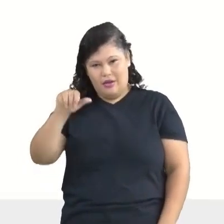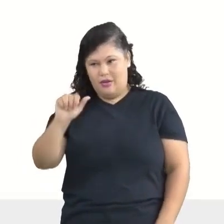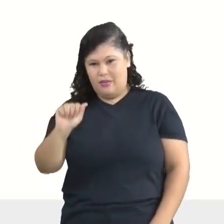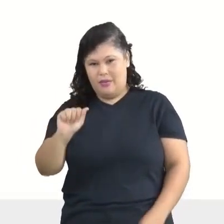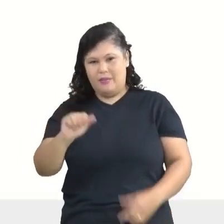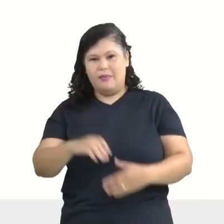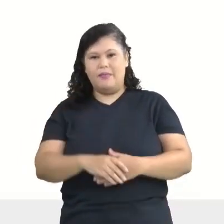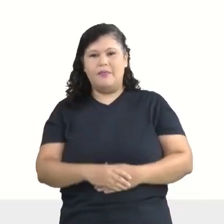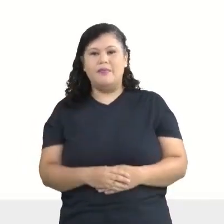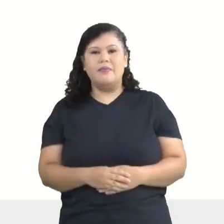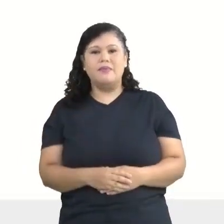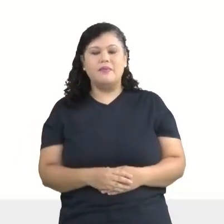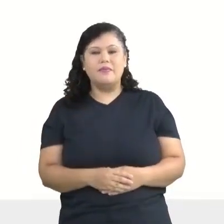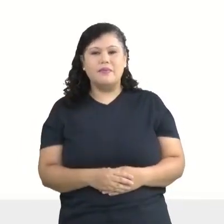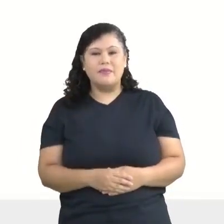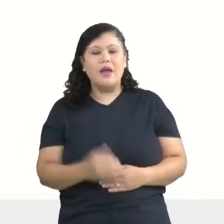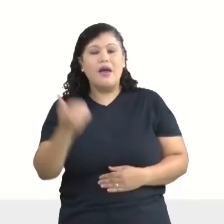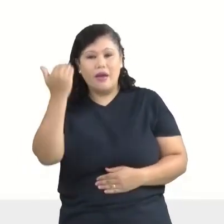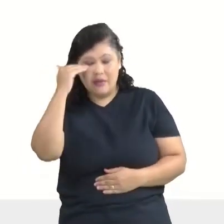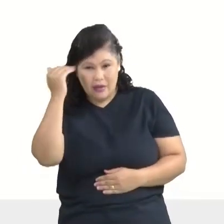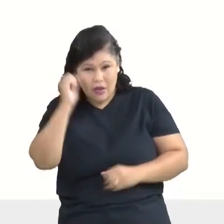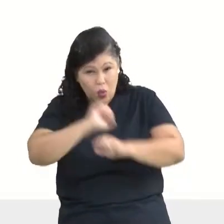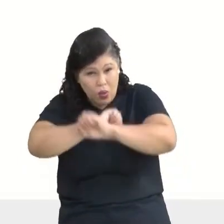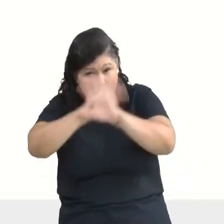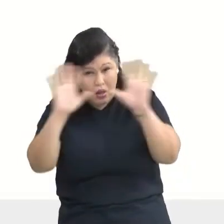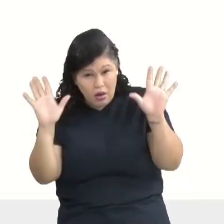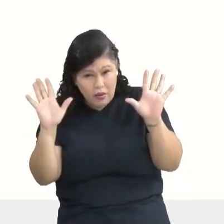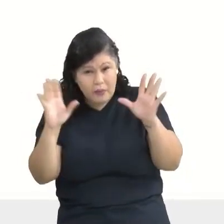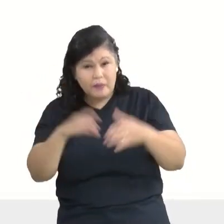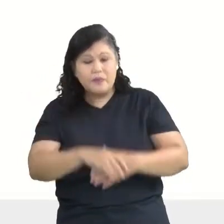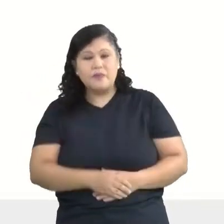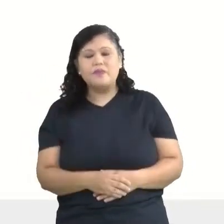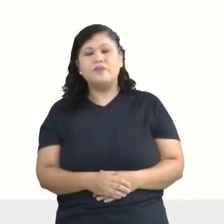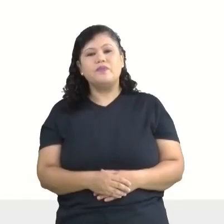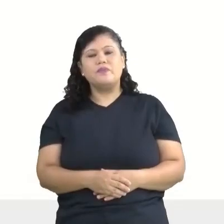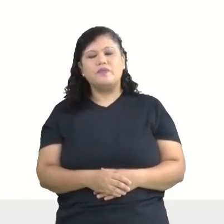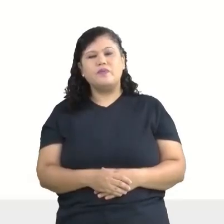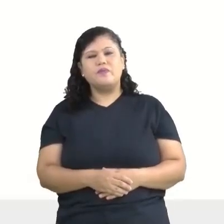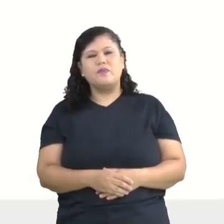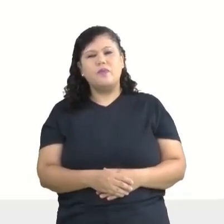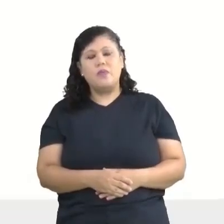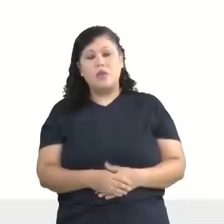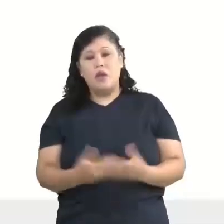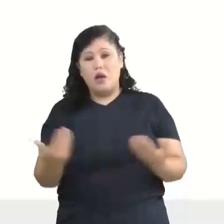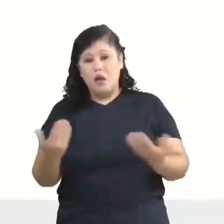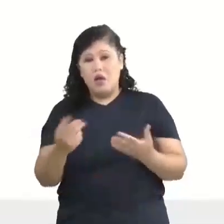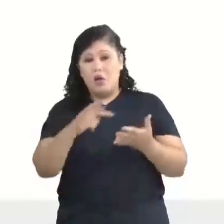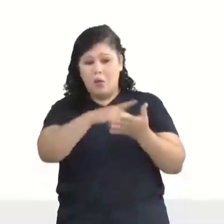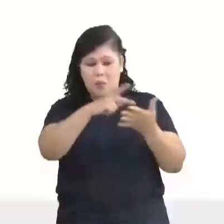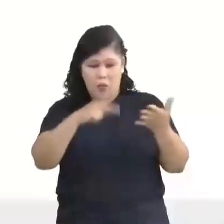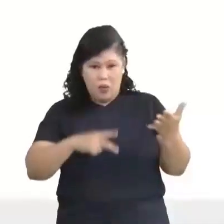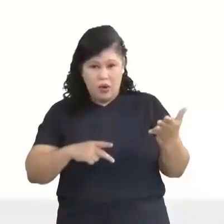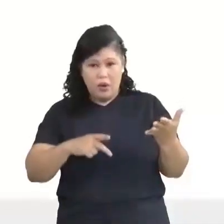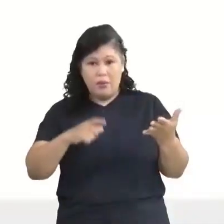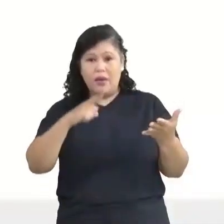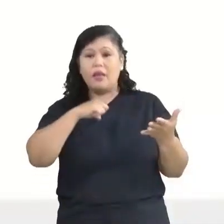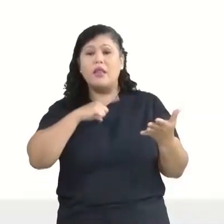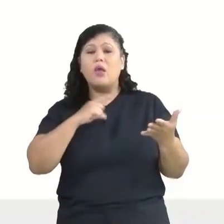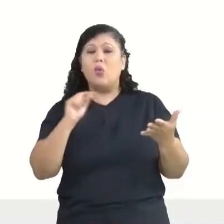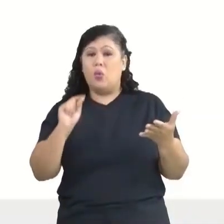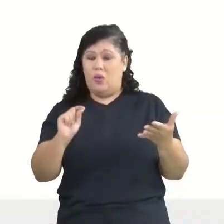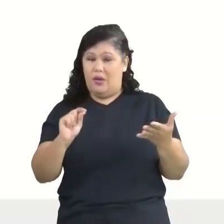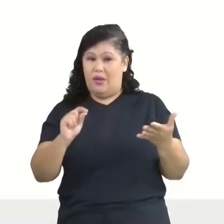rima. Entenderam? O que mais que o nosso poema tem? O nosso poema tem o quê?